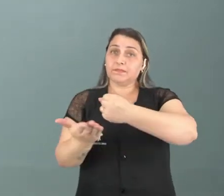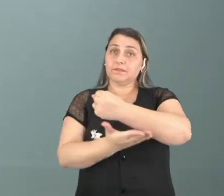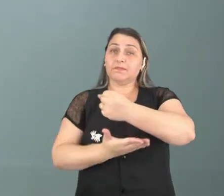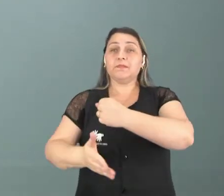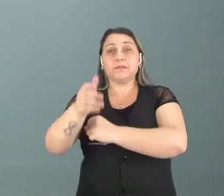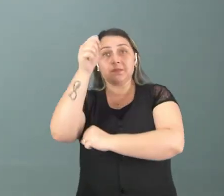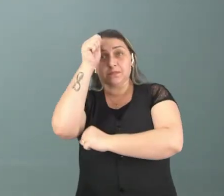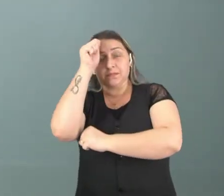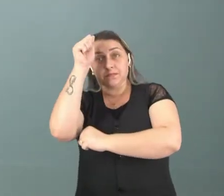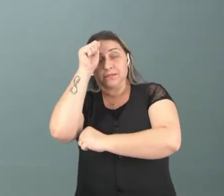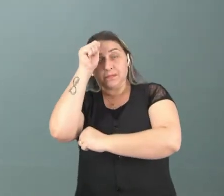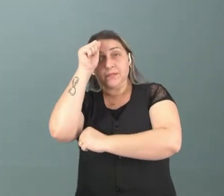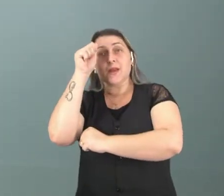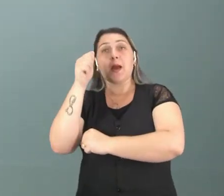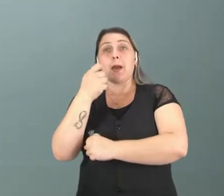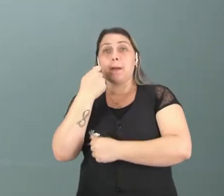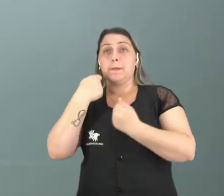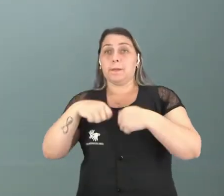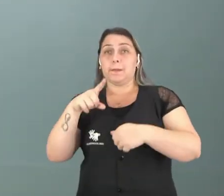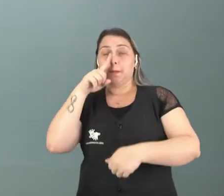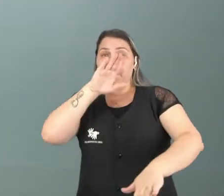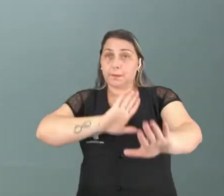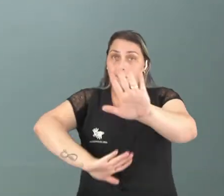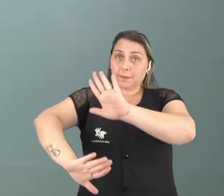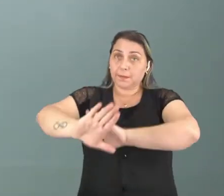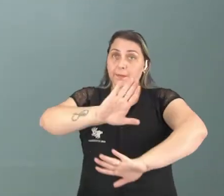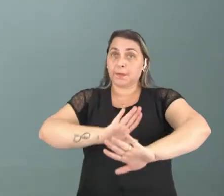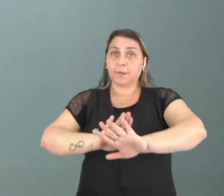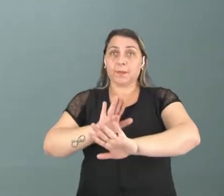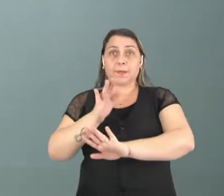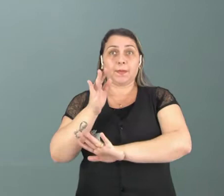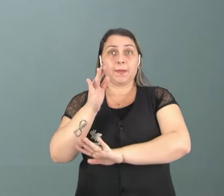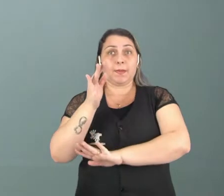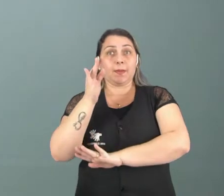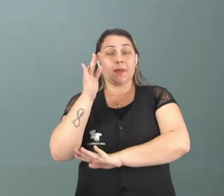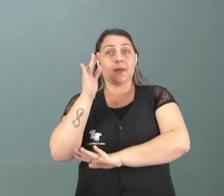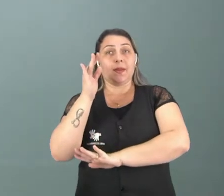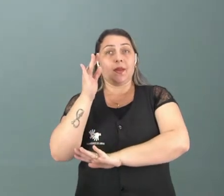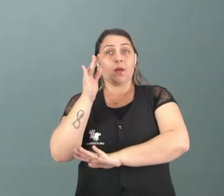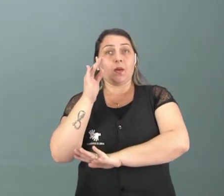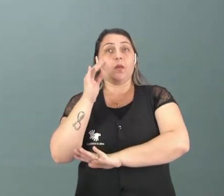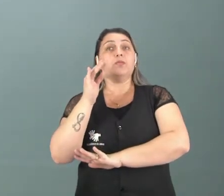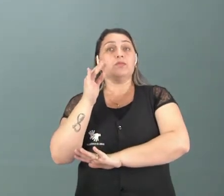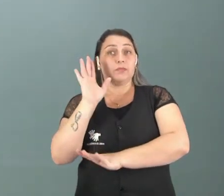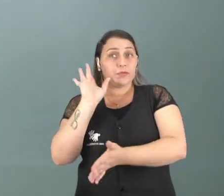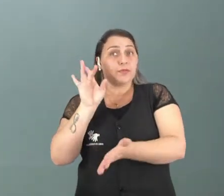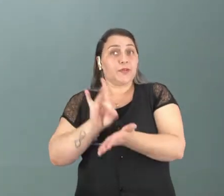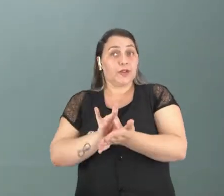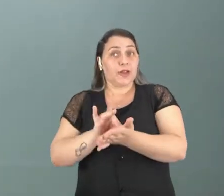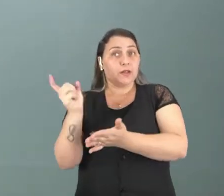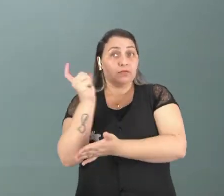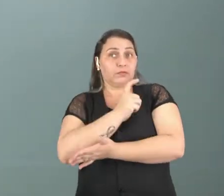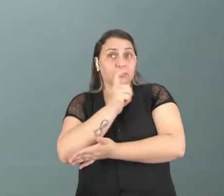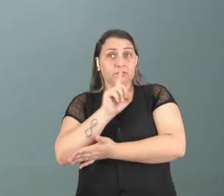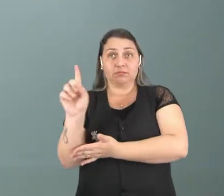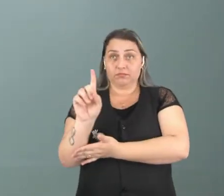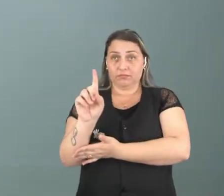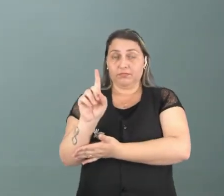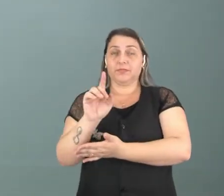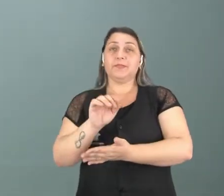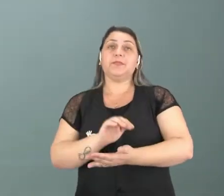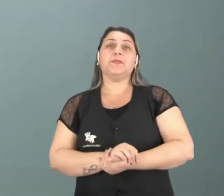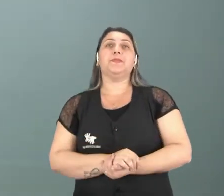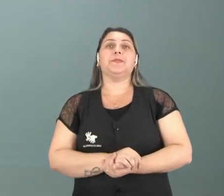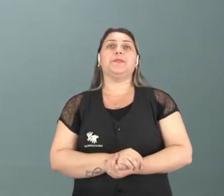obra. Então, eu preciso ter esse cuidado, eu não posso inventar informações. Ele tem que ter fatos realmente da obra, tá bom? Vamos